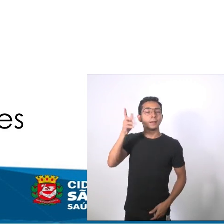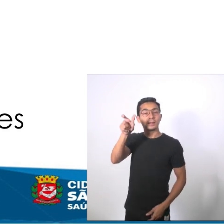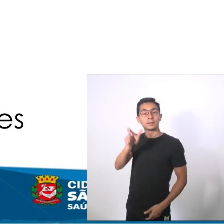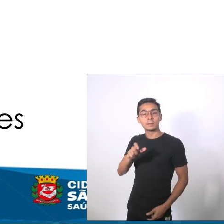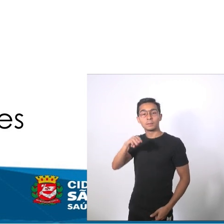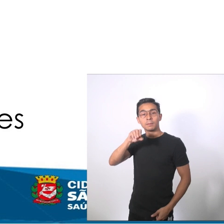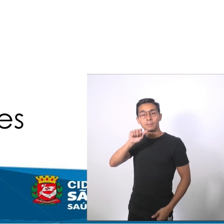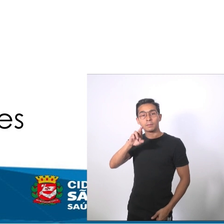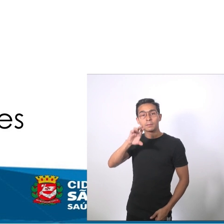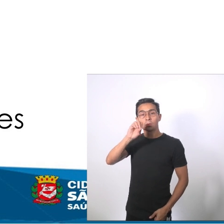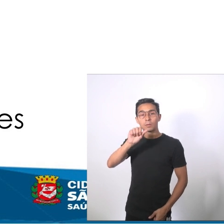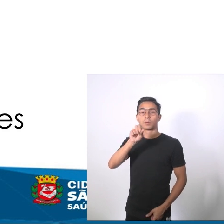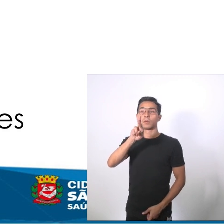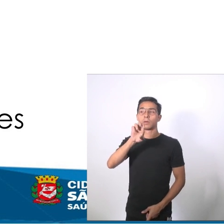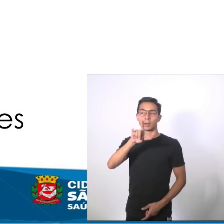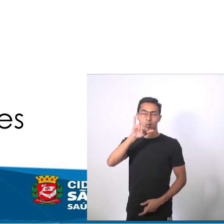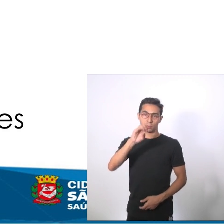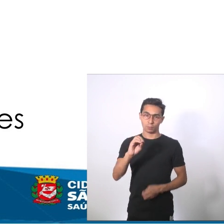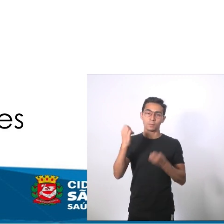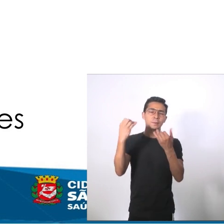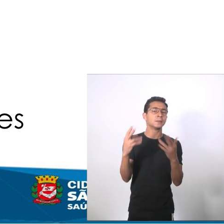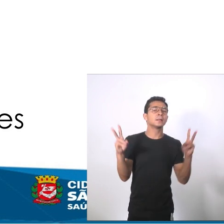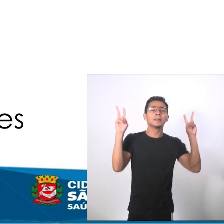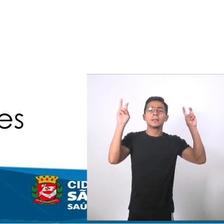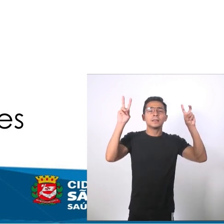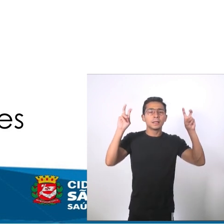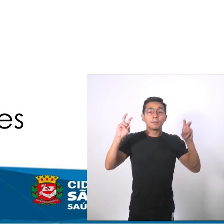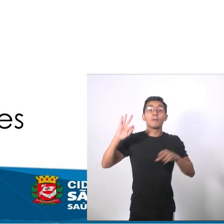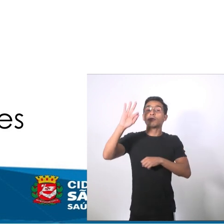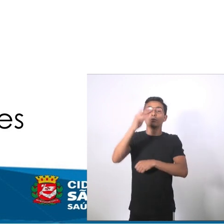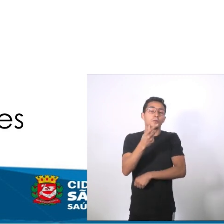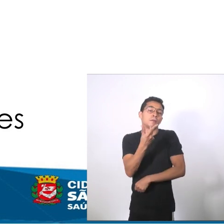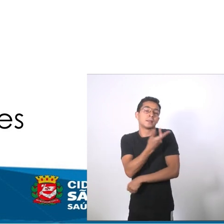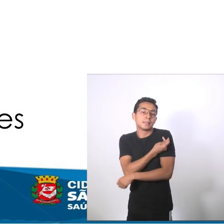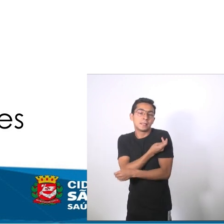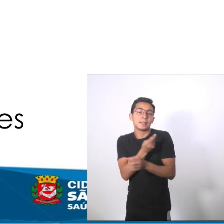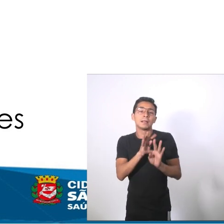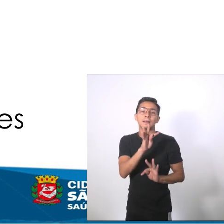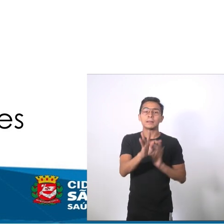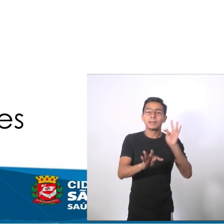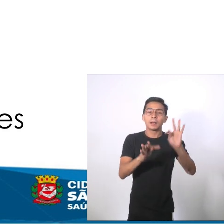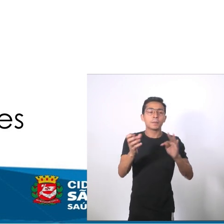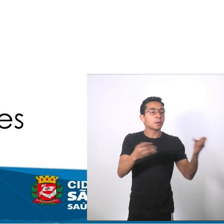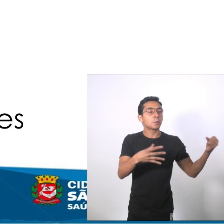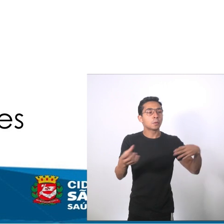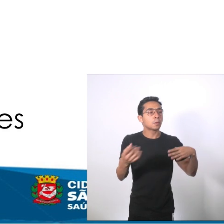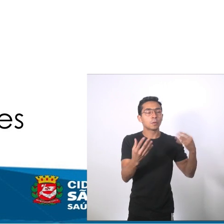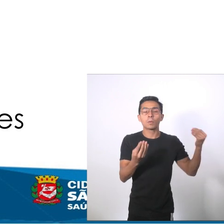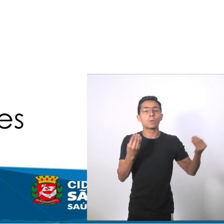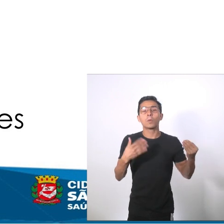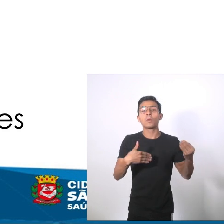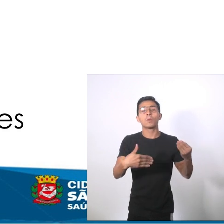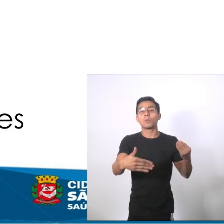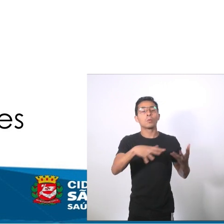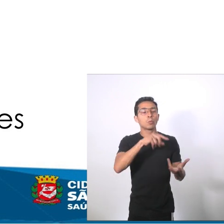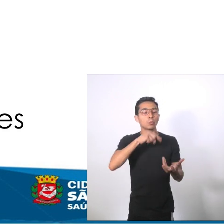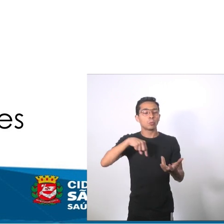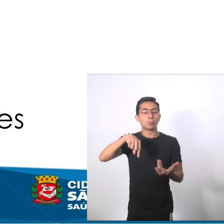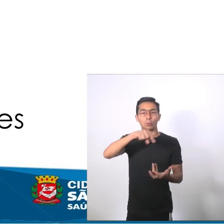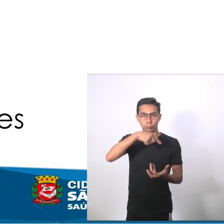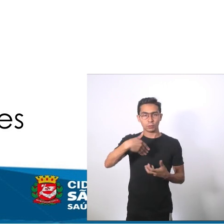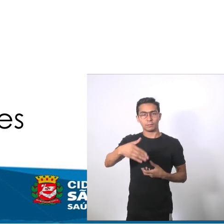falando um pouquinho de vacinas, terapias existentes aí no mundo, para termos aí conhecimento do que está por